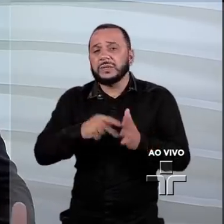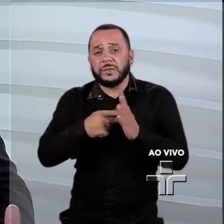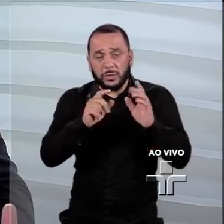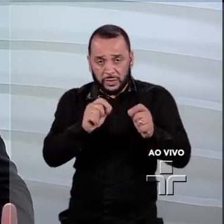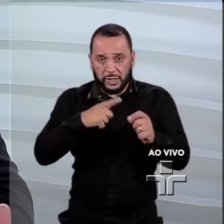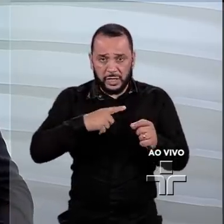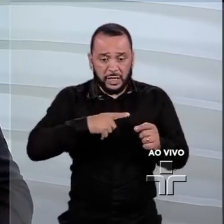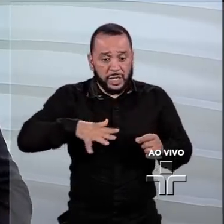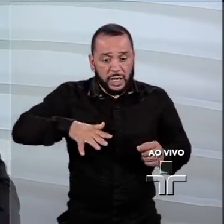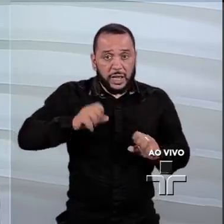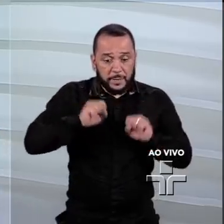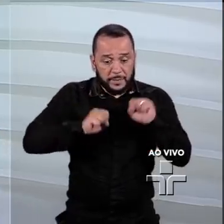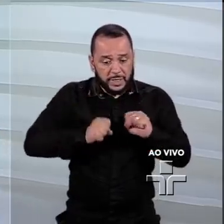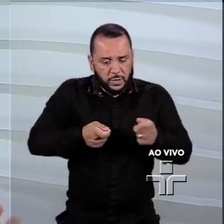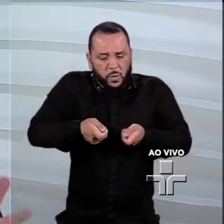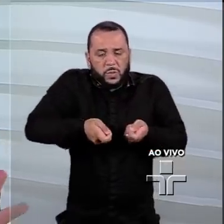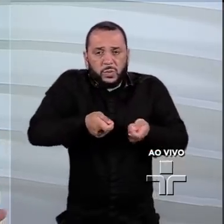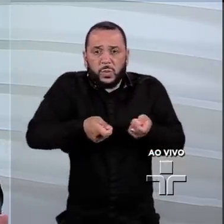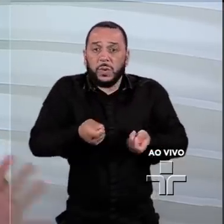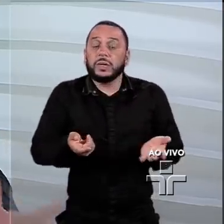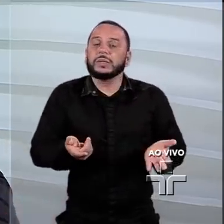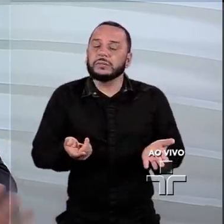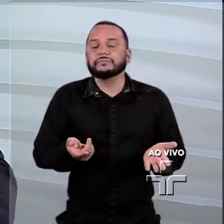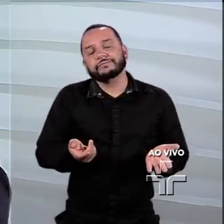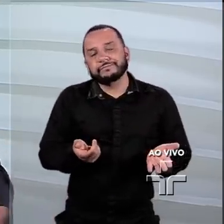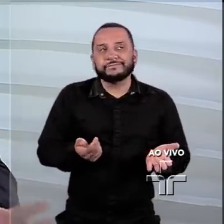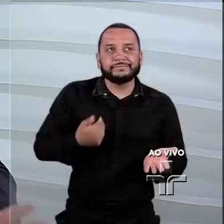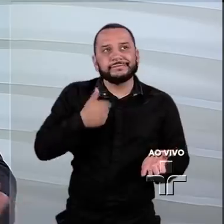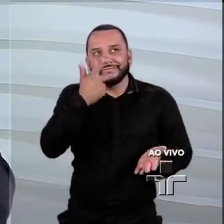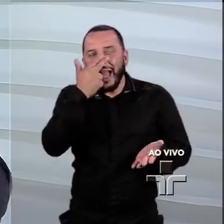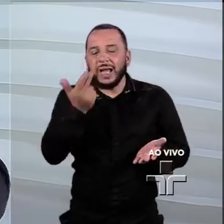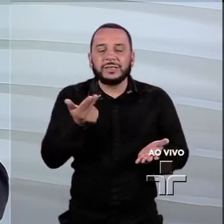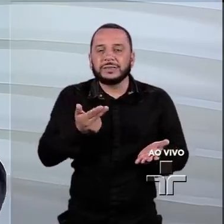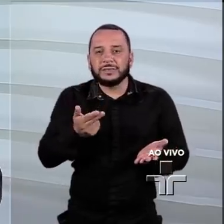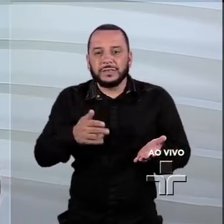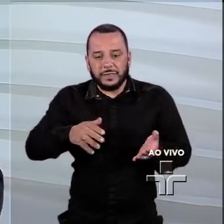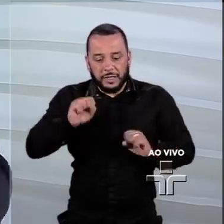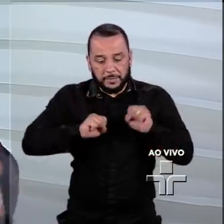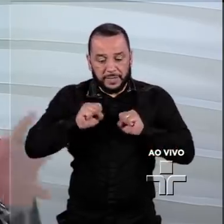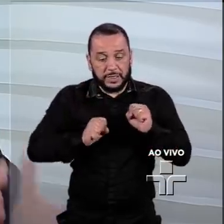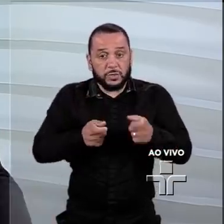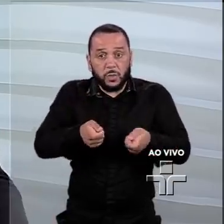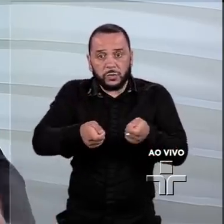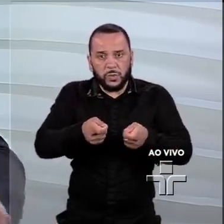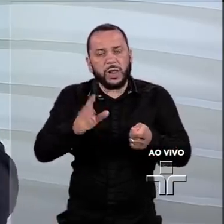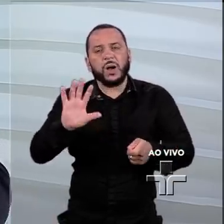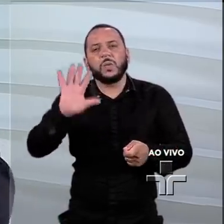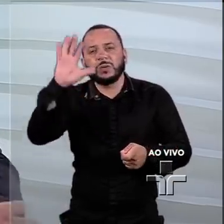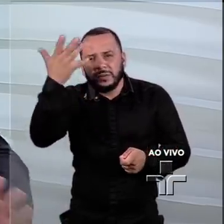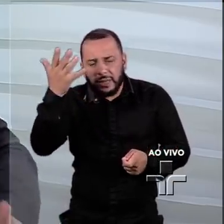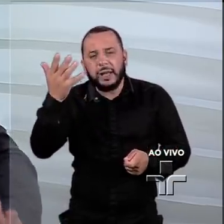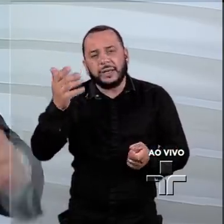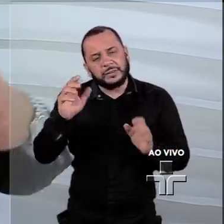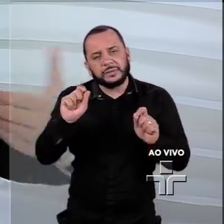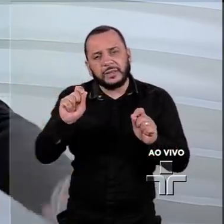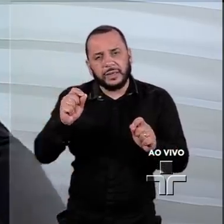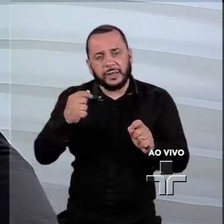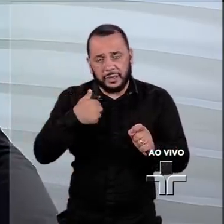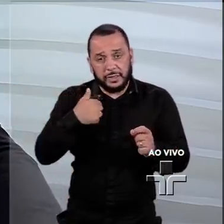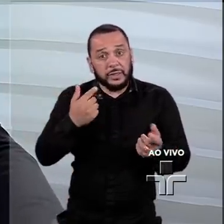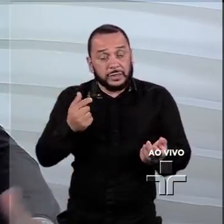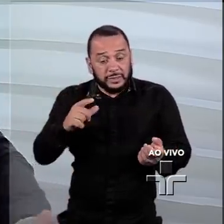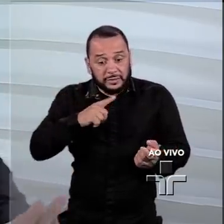de controle, eles funcionam, né, acontece, aprova, acontece. Quando você vem com